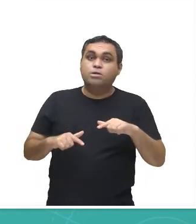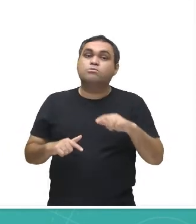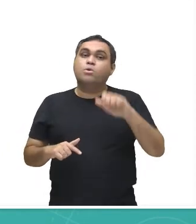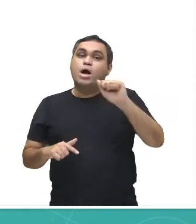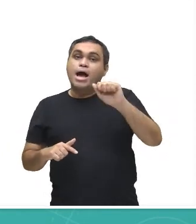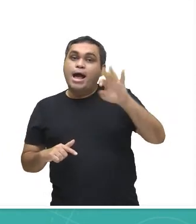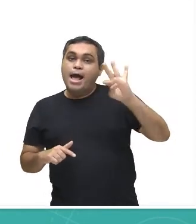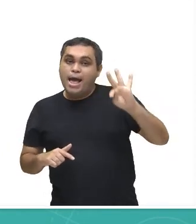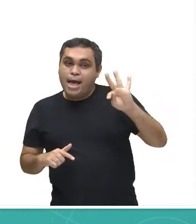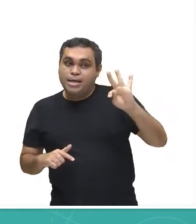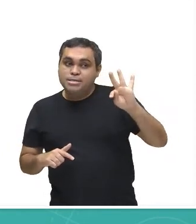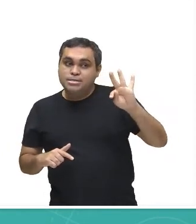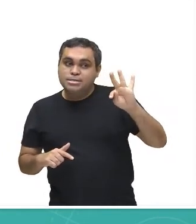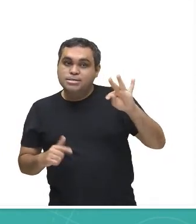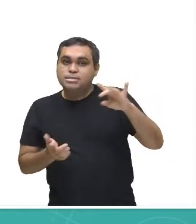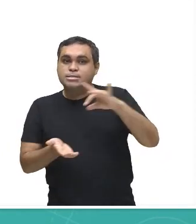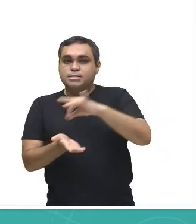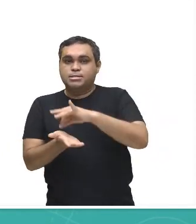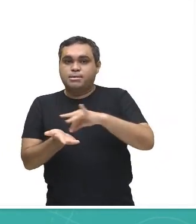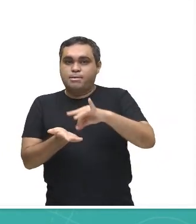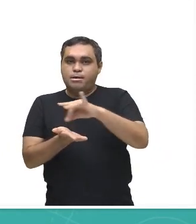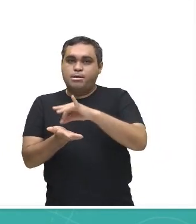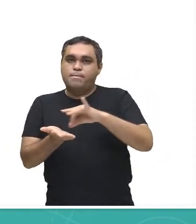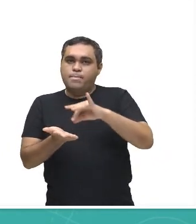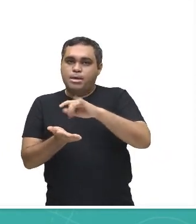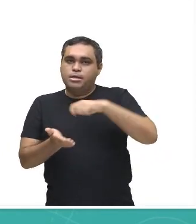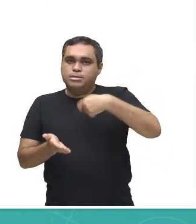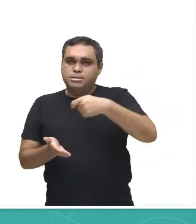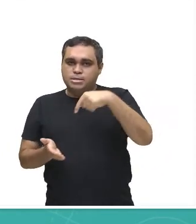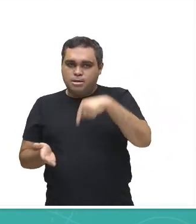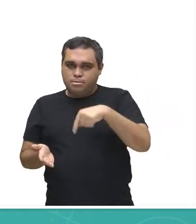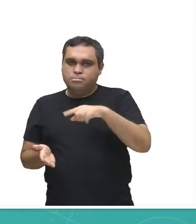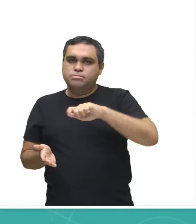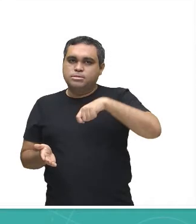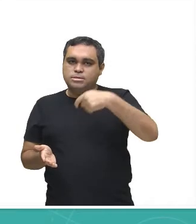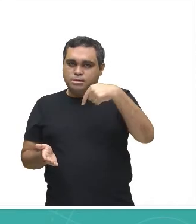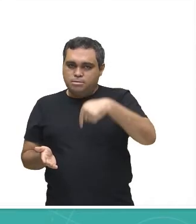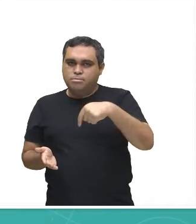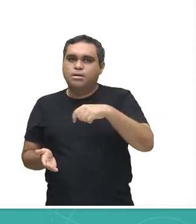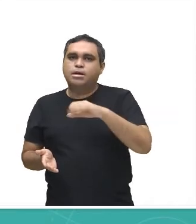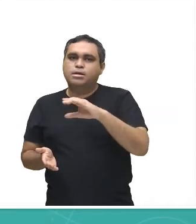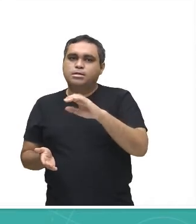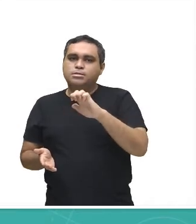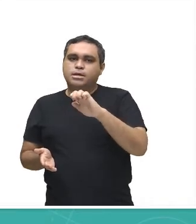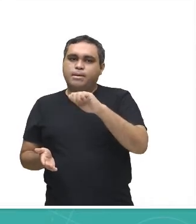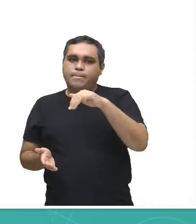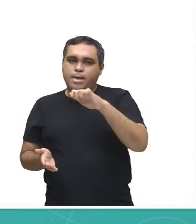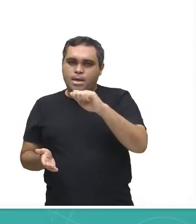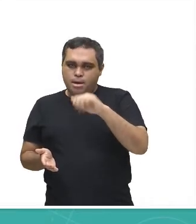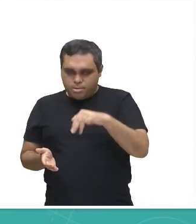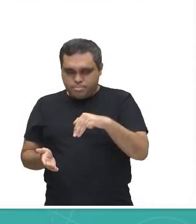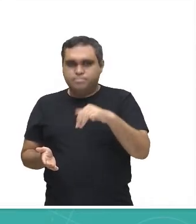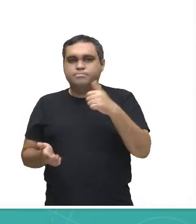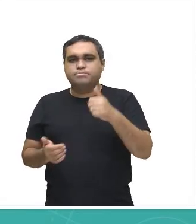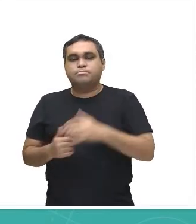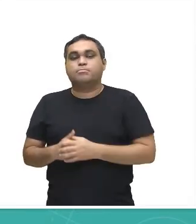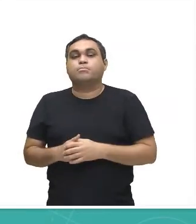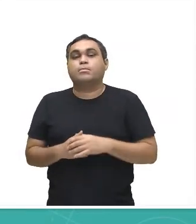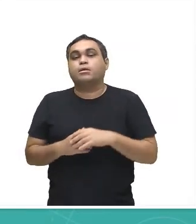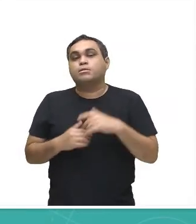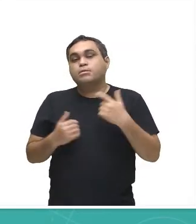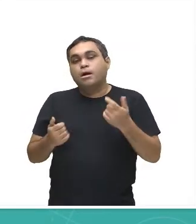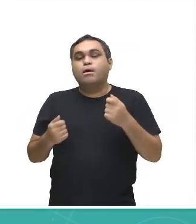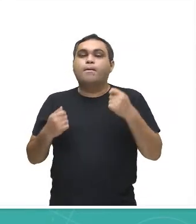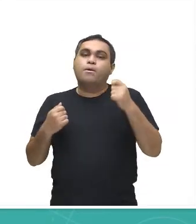eu quero citar o local que eu trabalho, eu utilizarei a preposition at. O